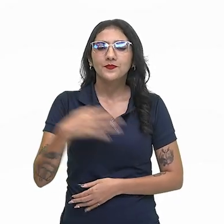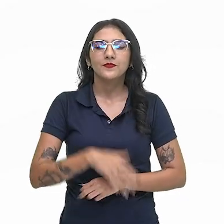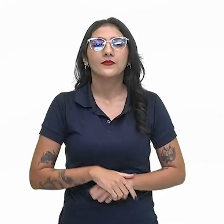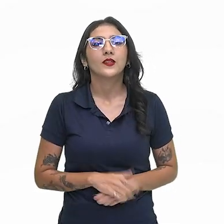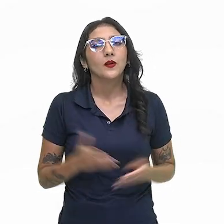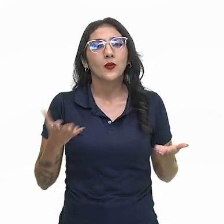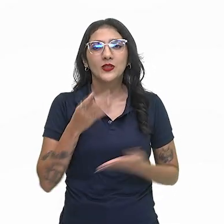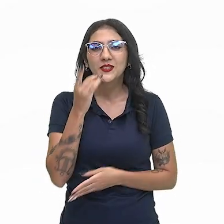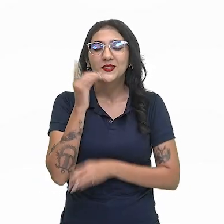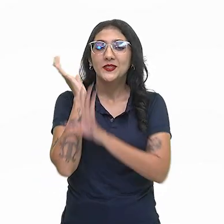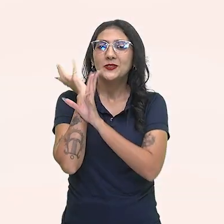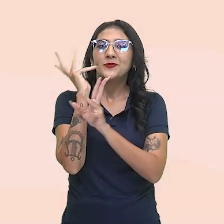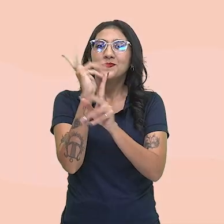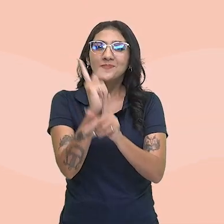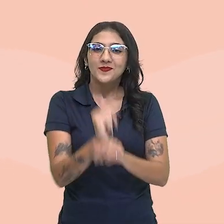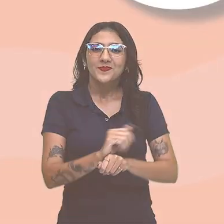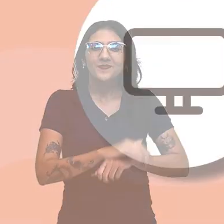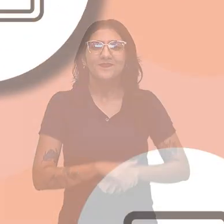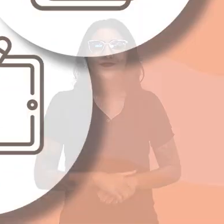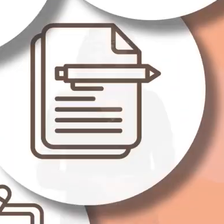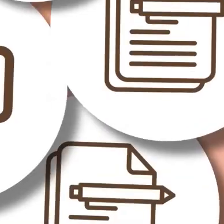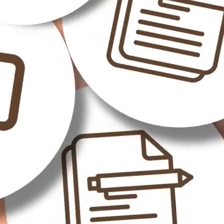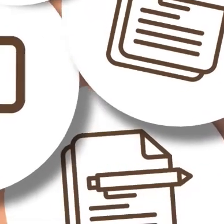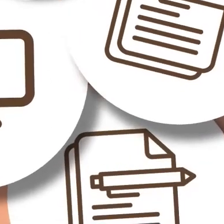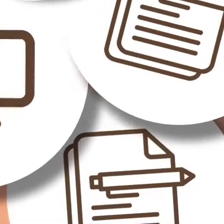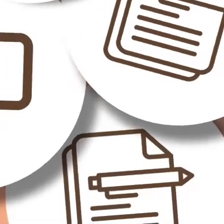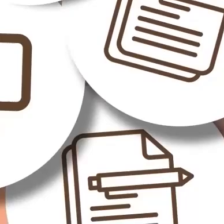de revisão.